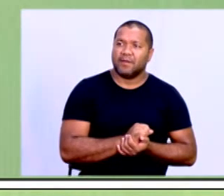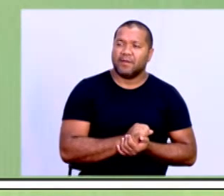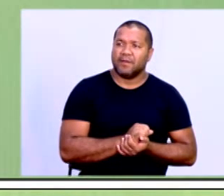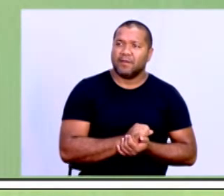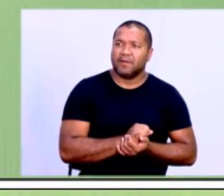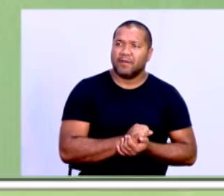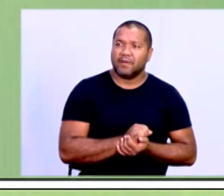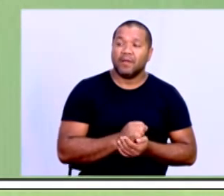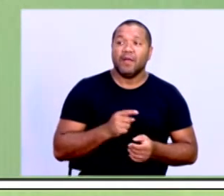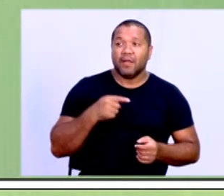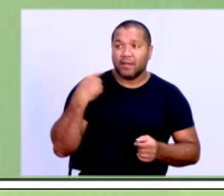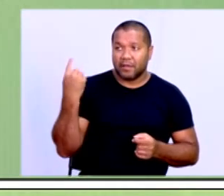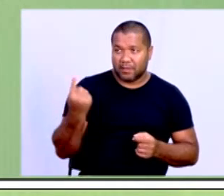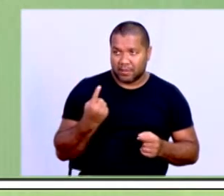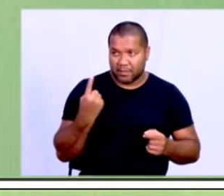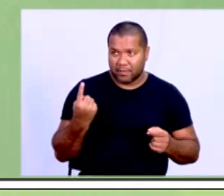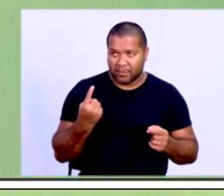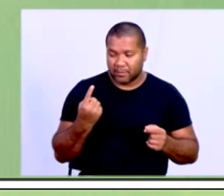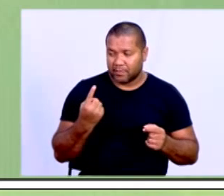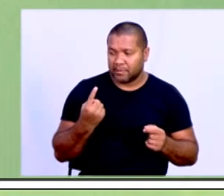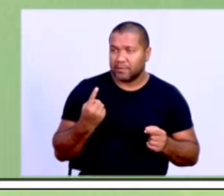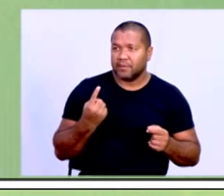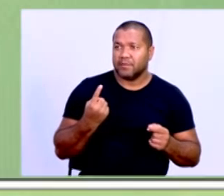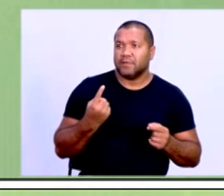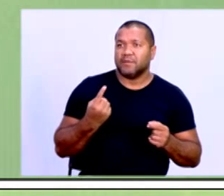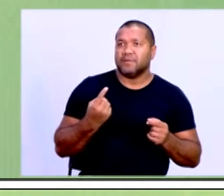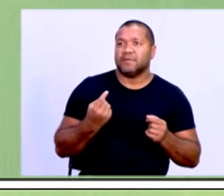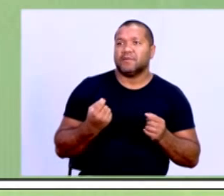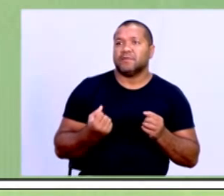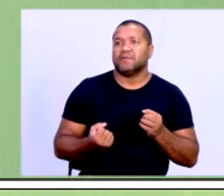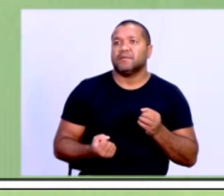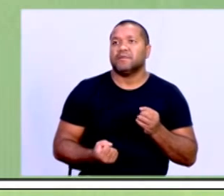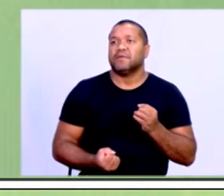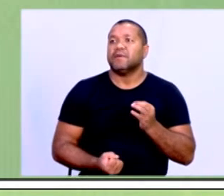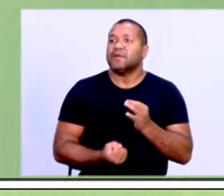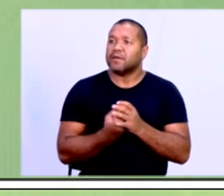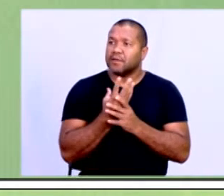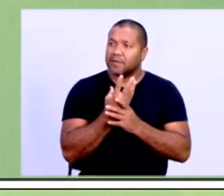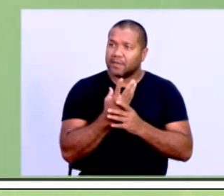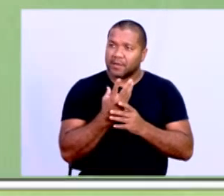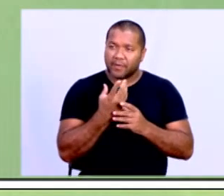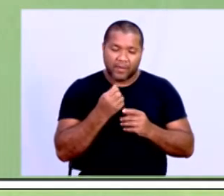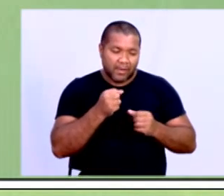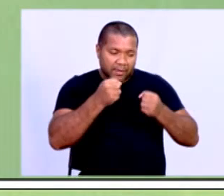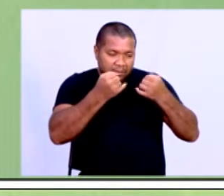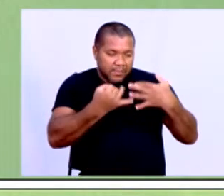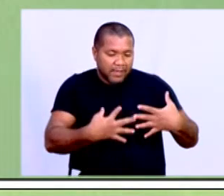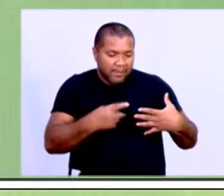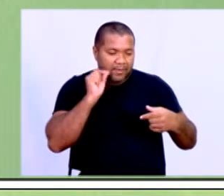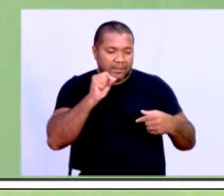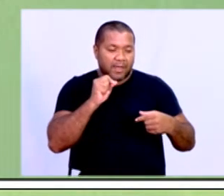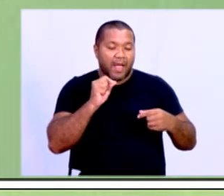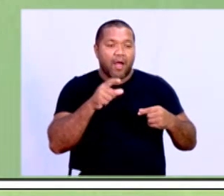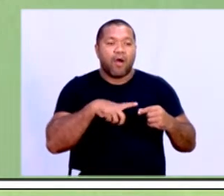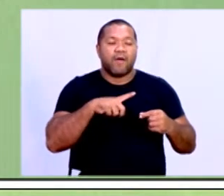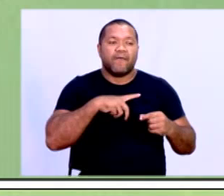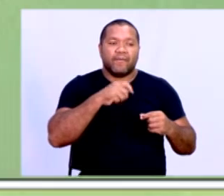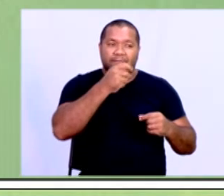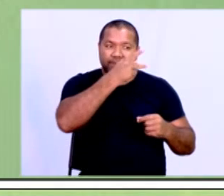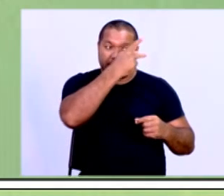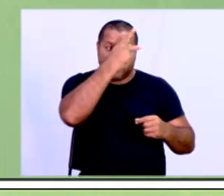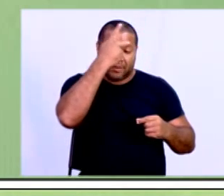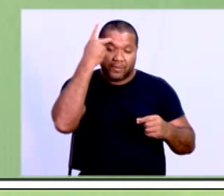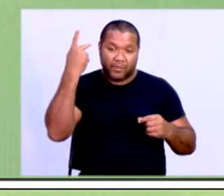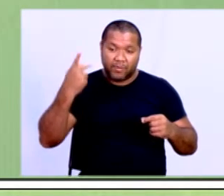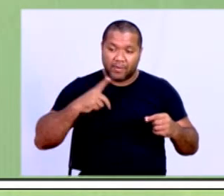Então, os princípios do Manifesto Ágil diziam assim: indivíduos e